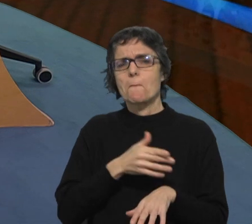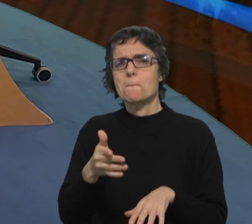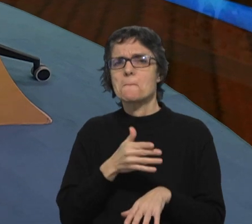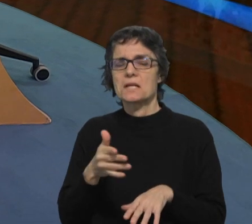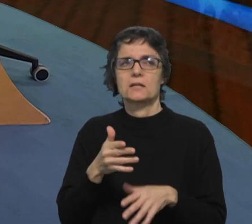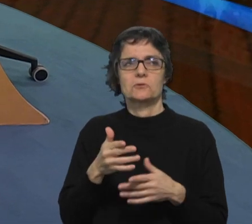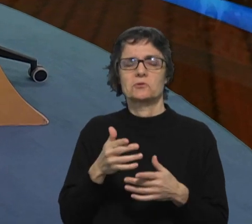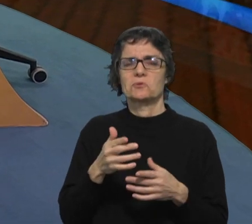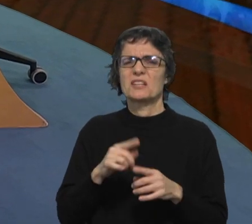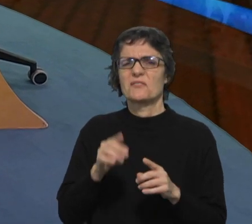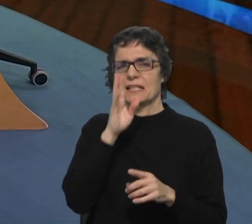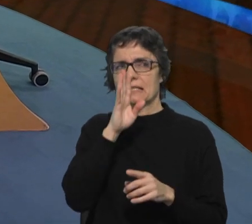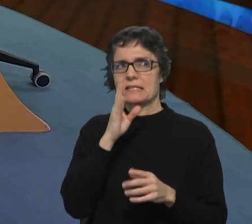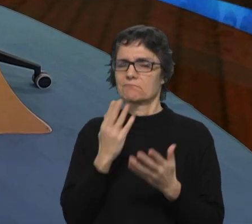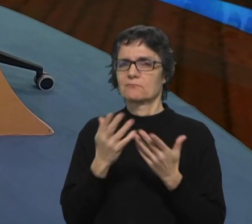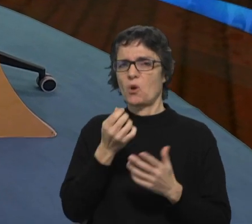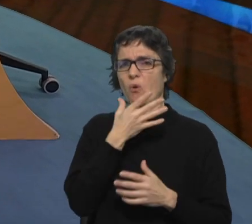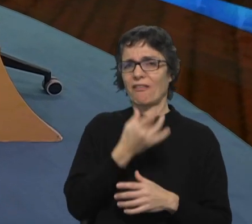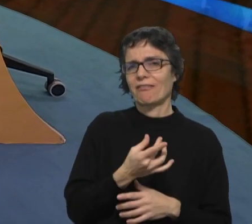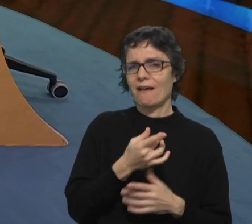para o Natal ou esse horizonte mais festivo.